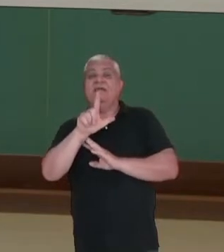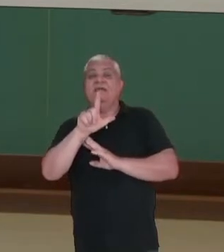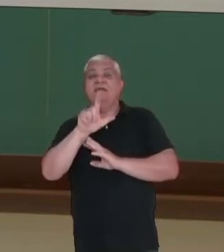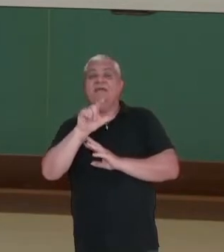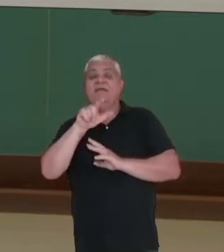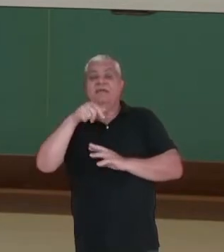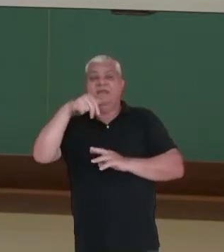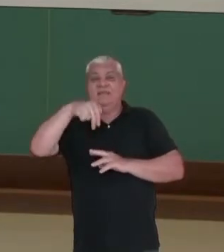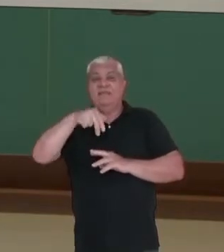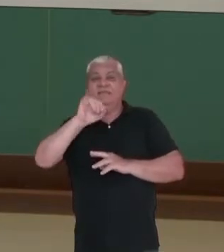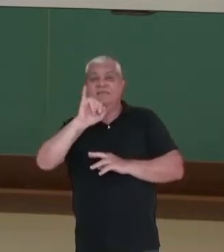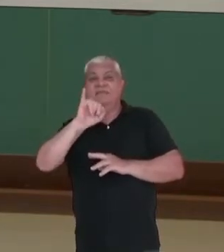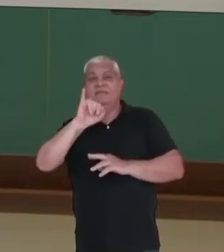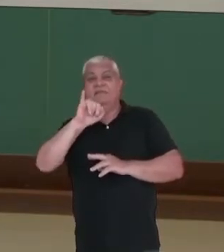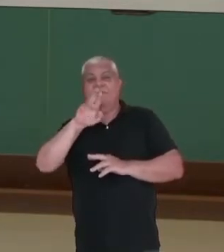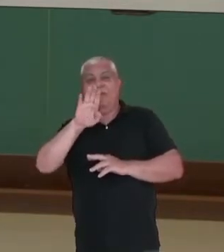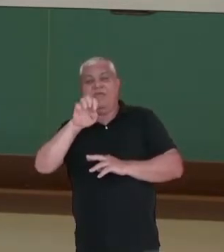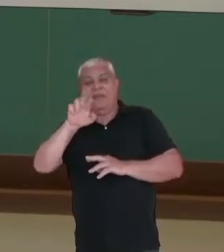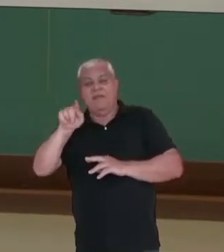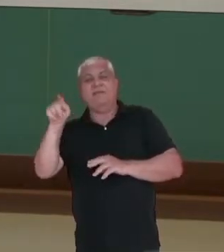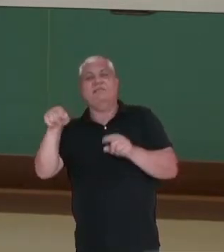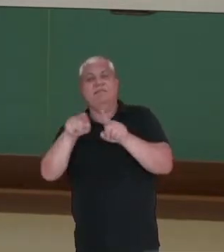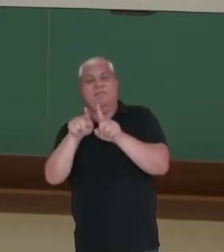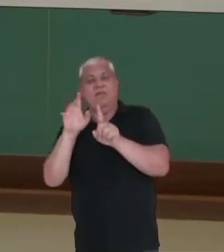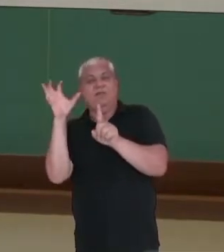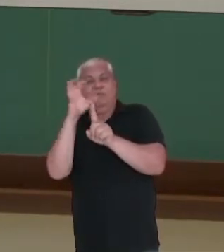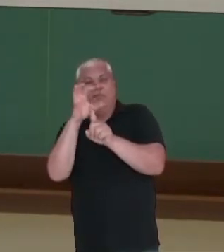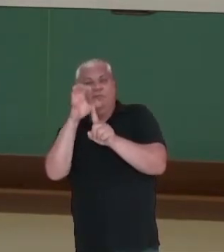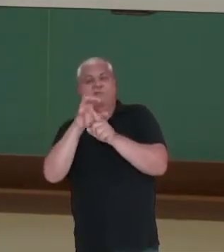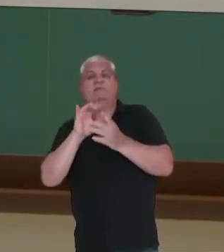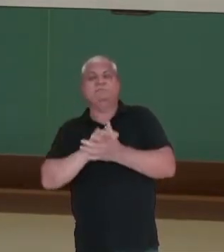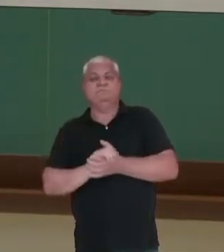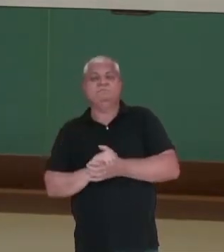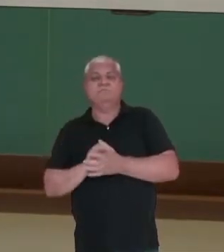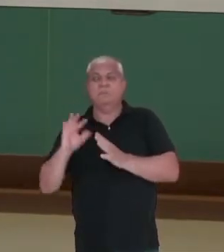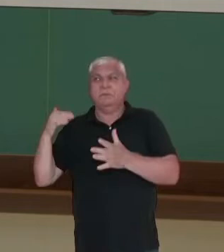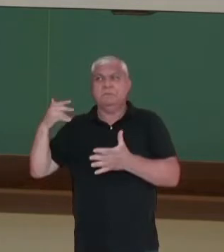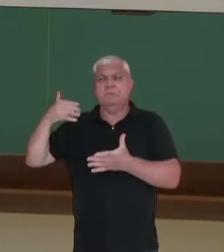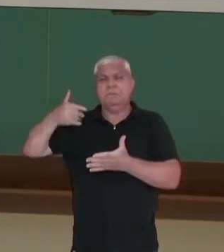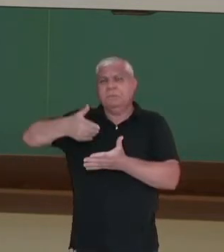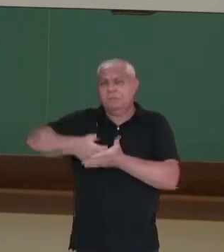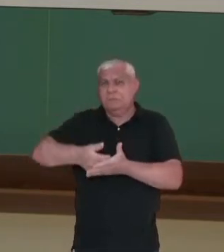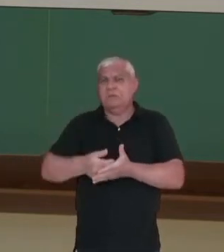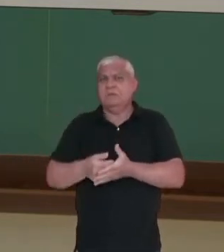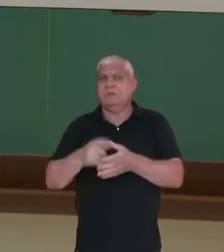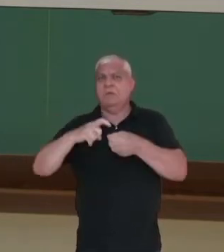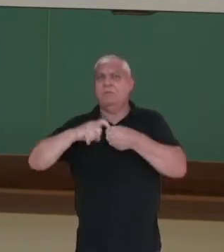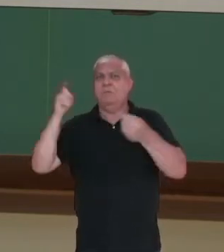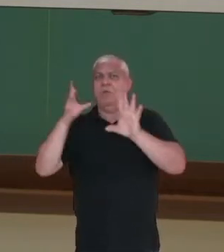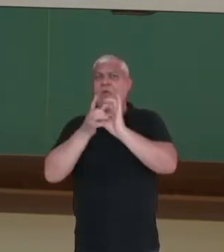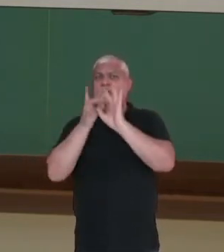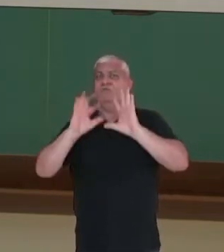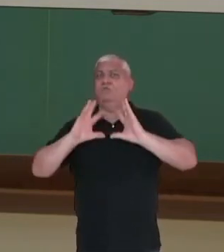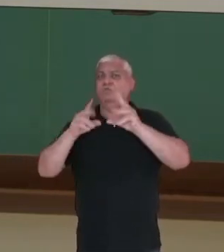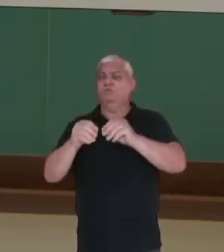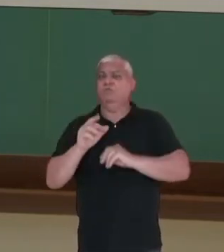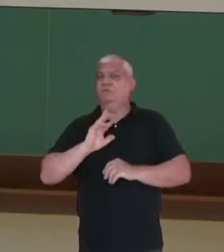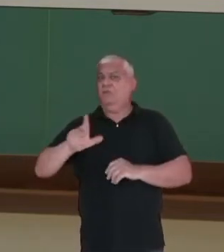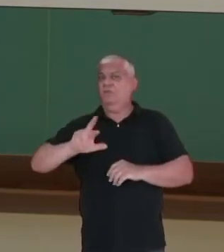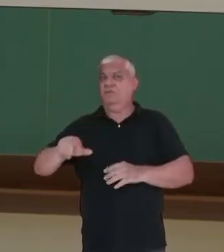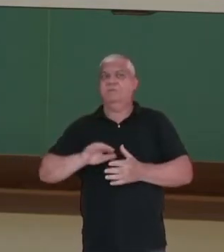Estados Unidos da América. Então não era uma independência total. Até os tempos atuais não é também independência total, tá bom? Nós vamos ver isso